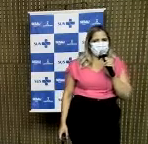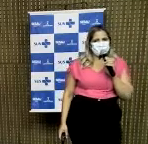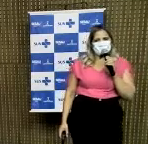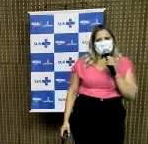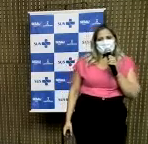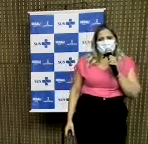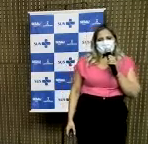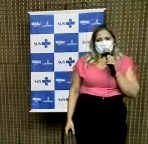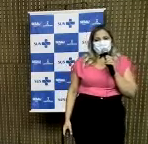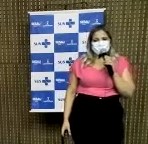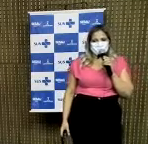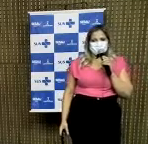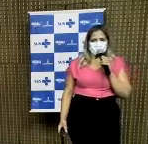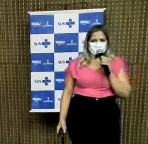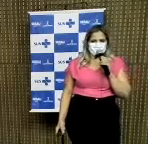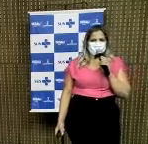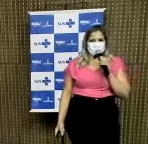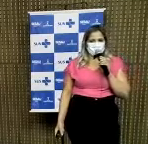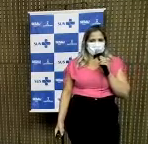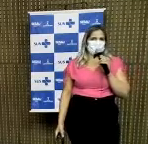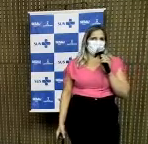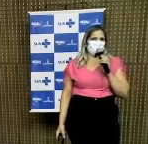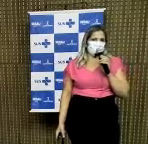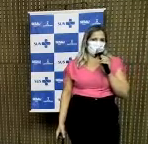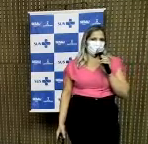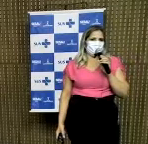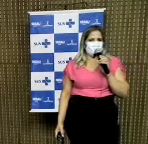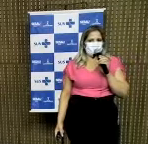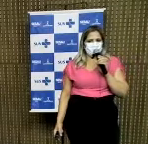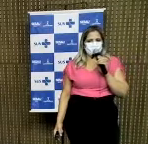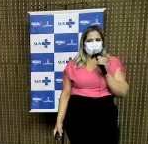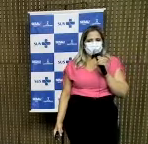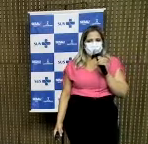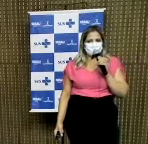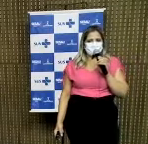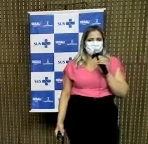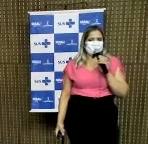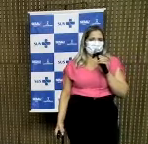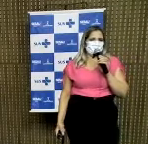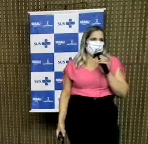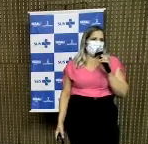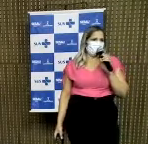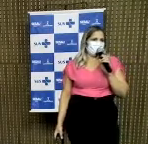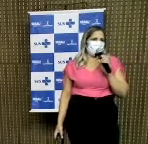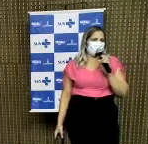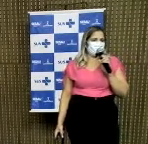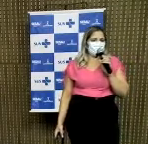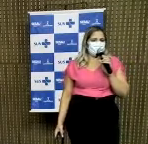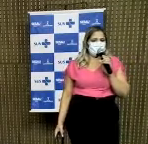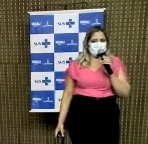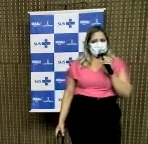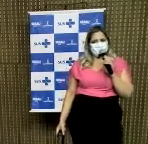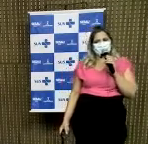domicílio. São 6 solicitantes, né, que são 2 médicos da unidade, mais a equipe